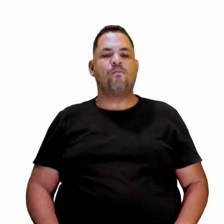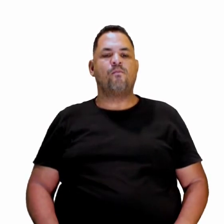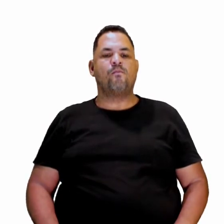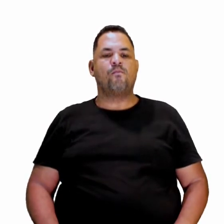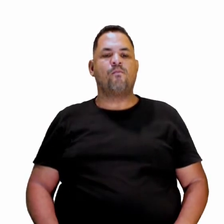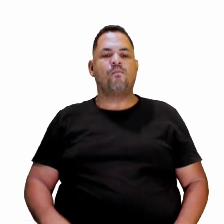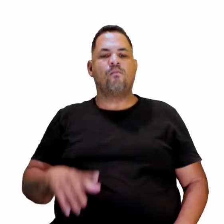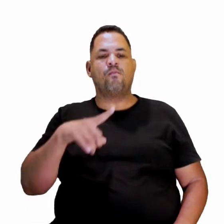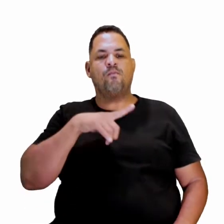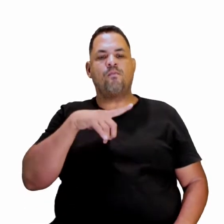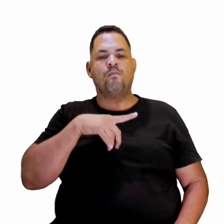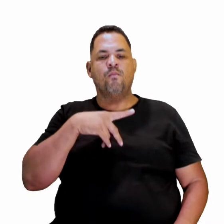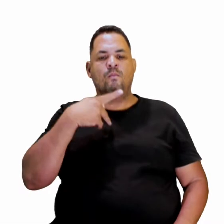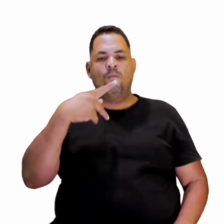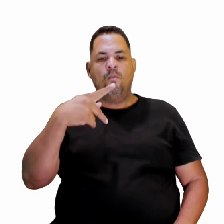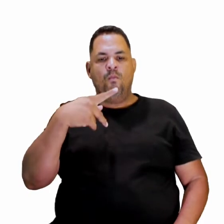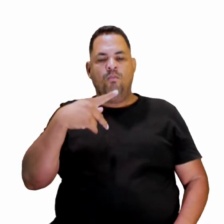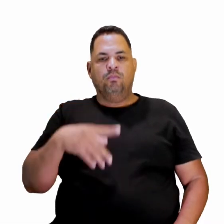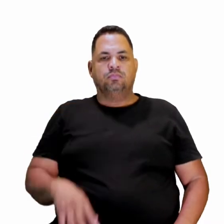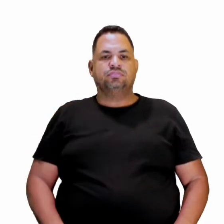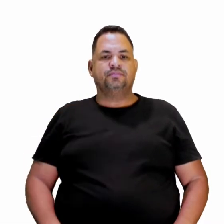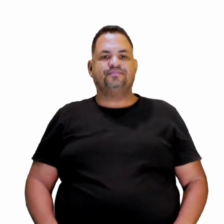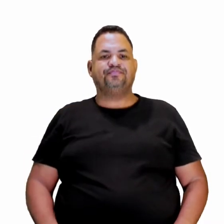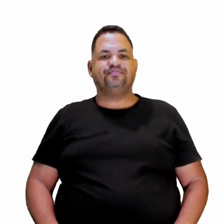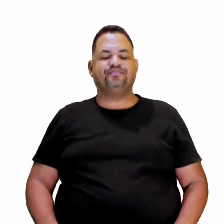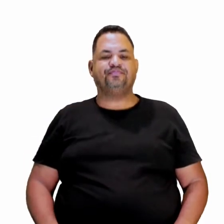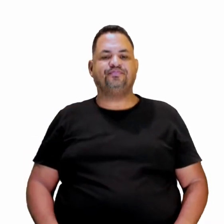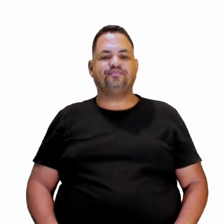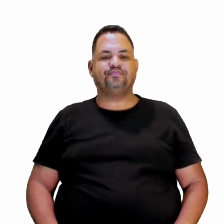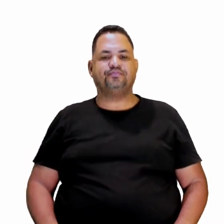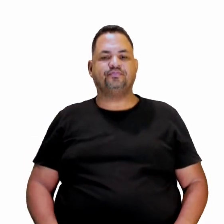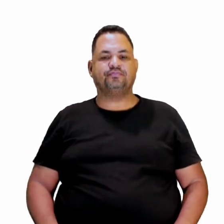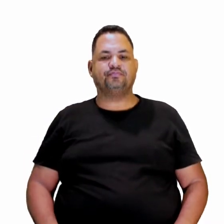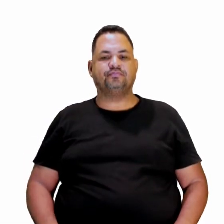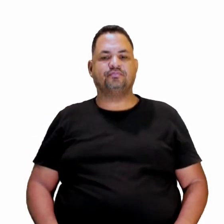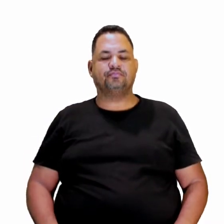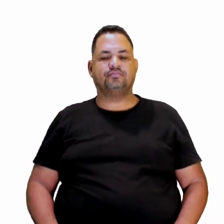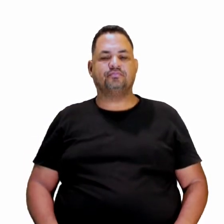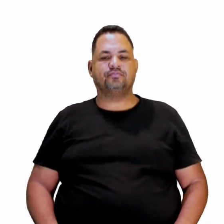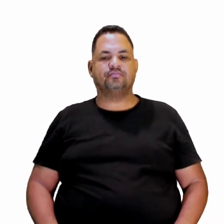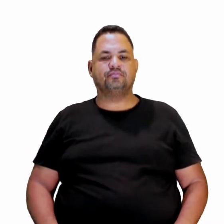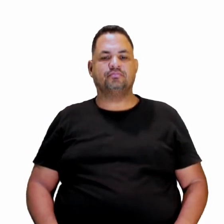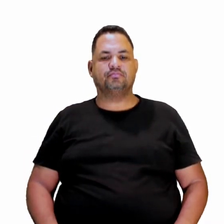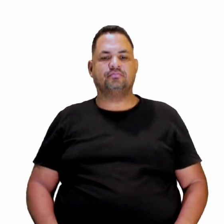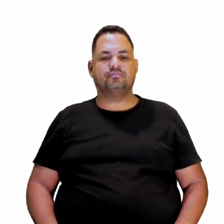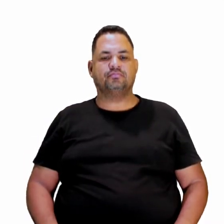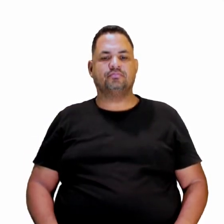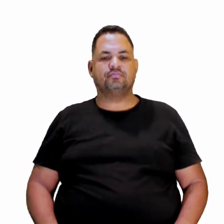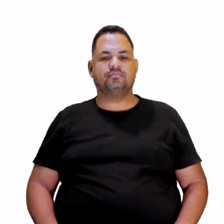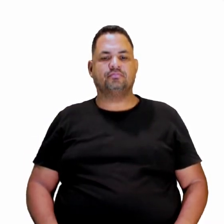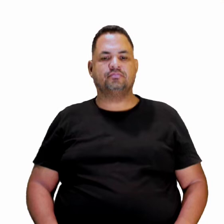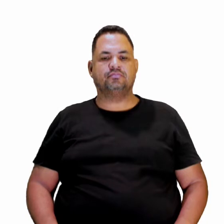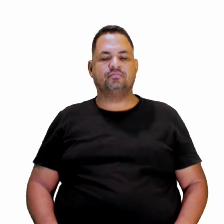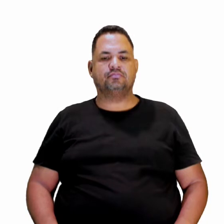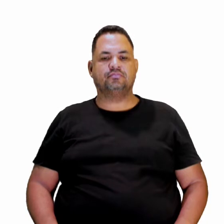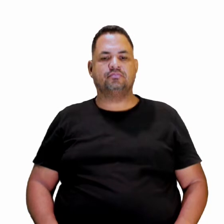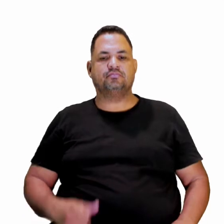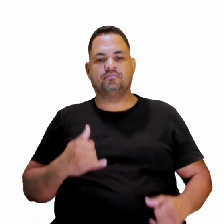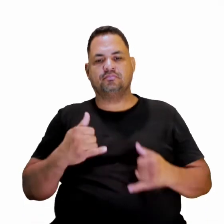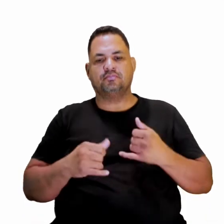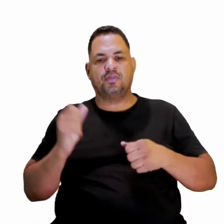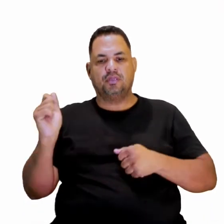we, temos um P, tá faltando só o play, e a gente tá falando de tênis. Então, we played,